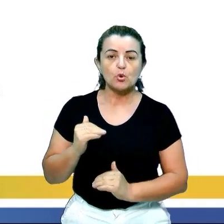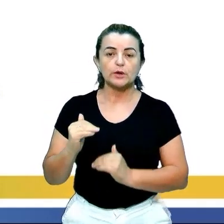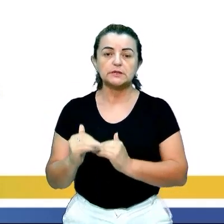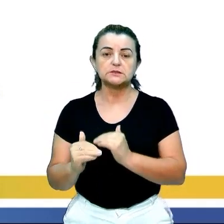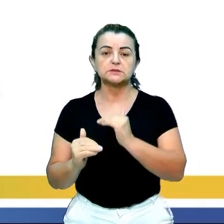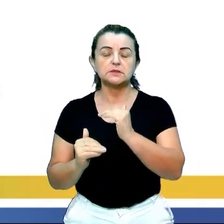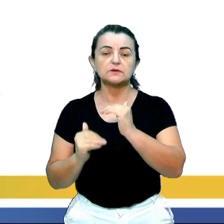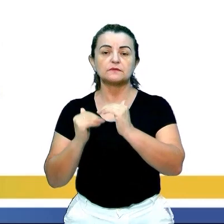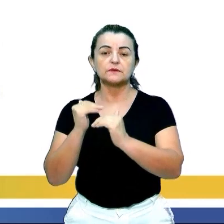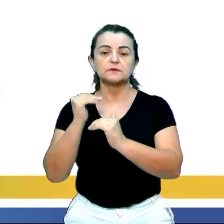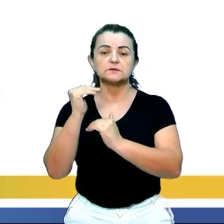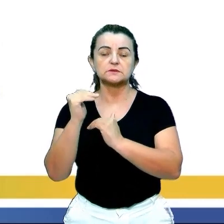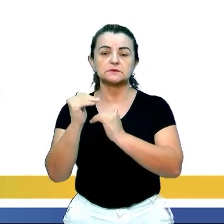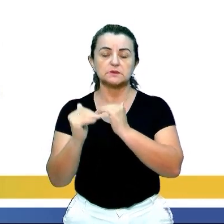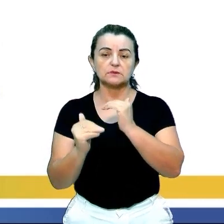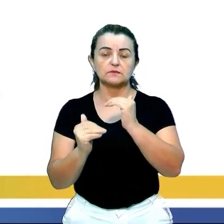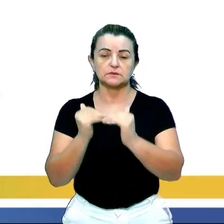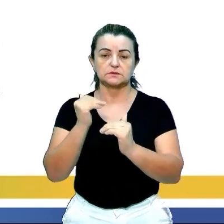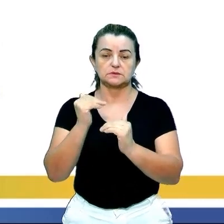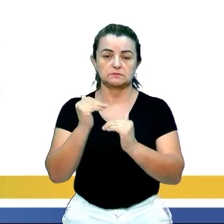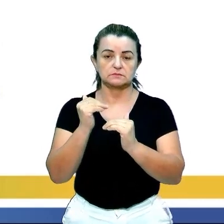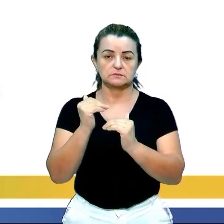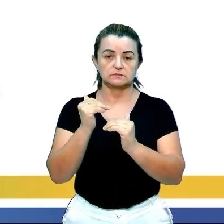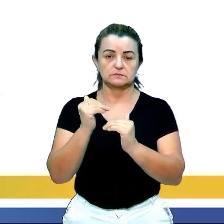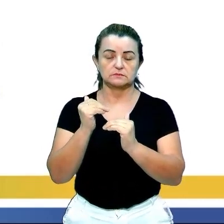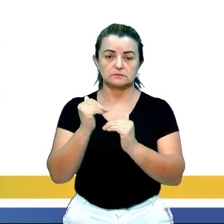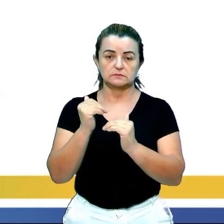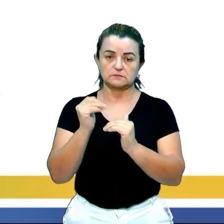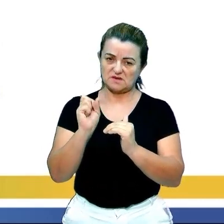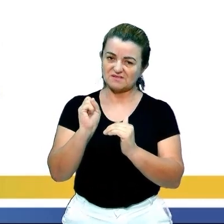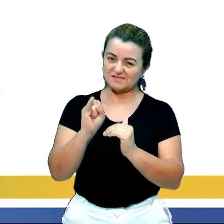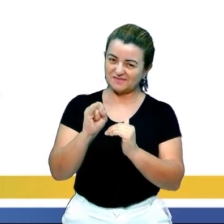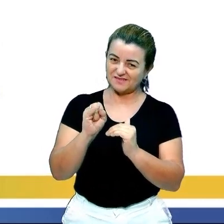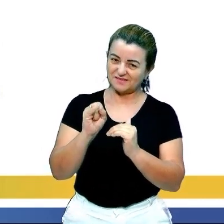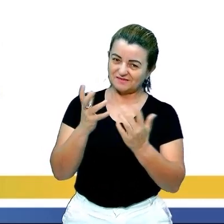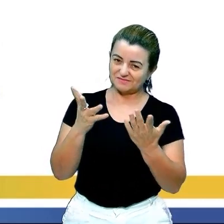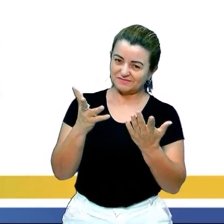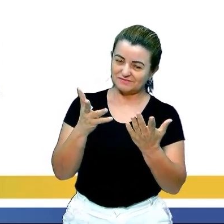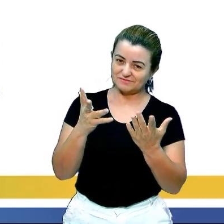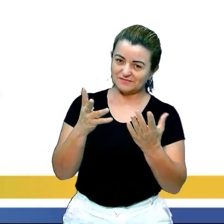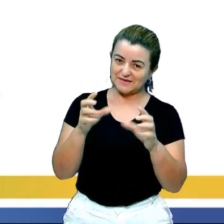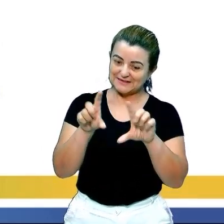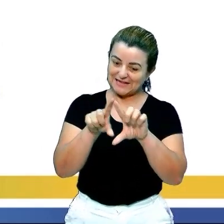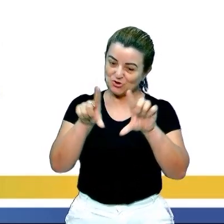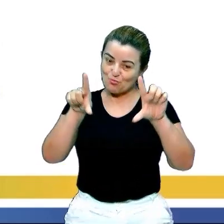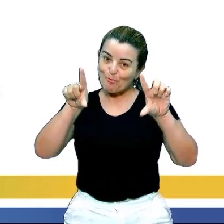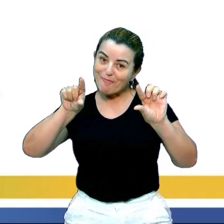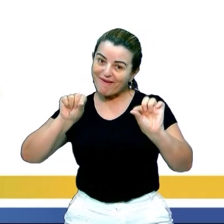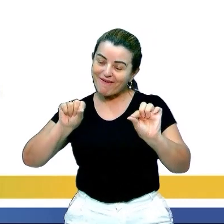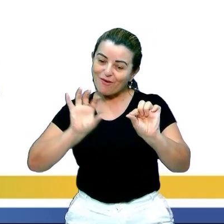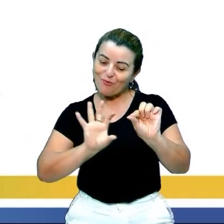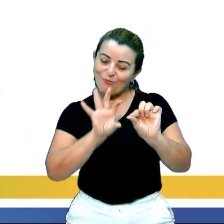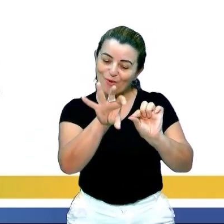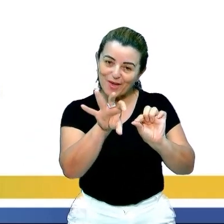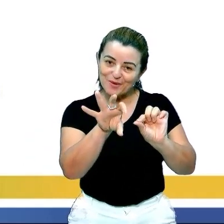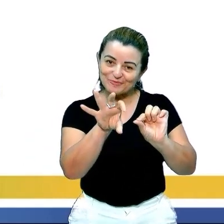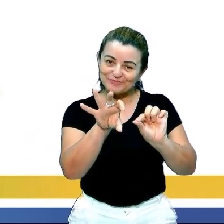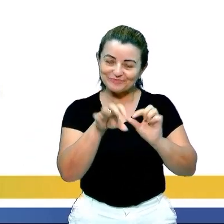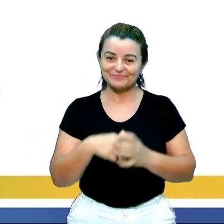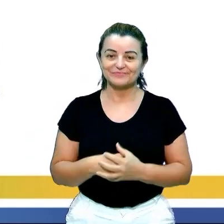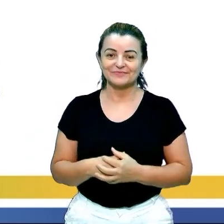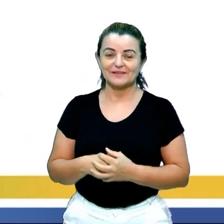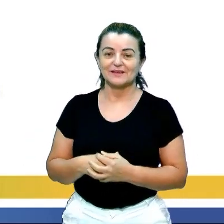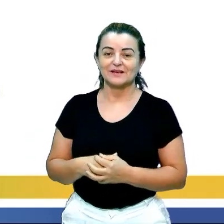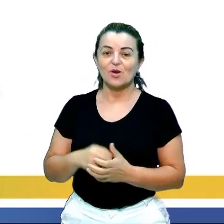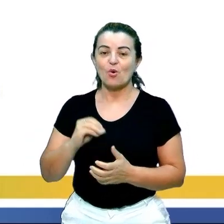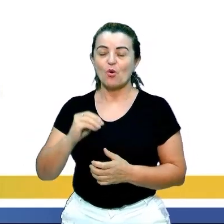Progressiva em relação à densidade? Será que é isso? Densidade está no meio da tabela periódica, como nós vimos há pouco.